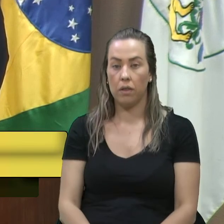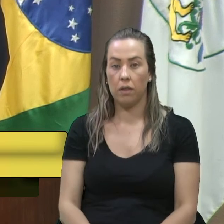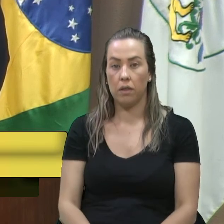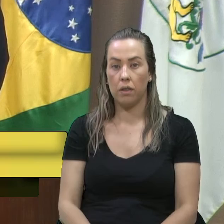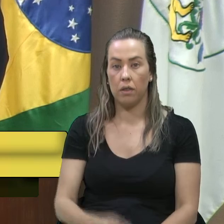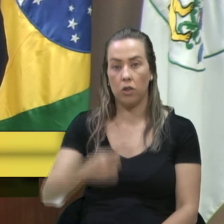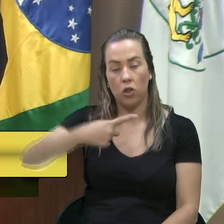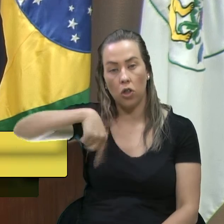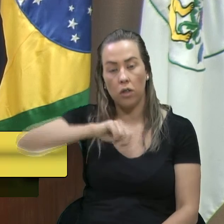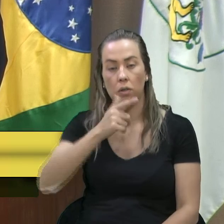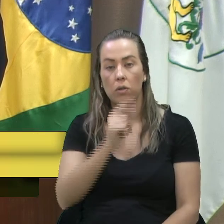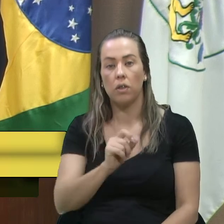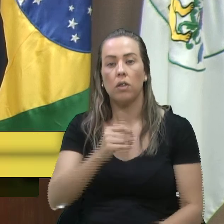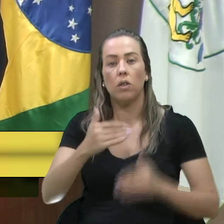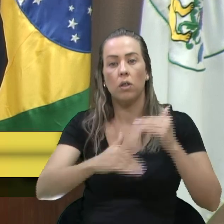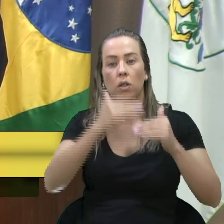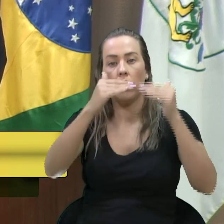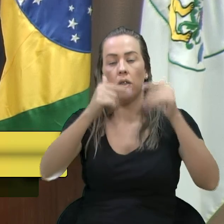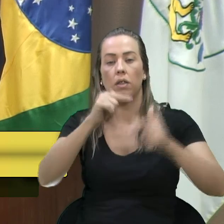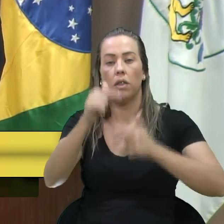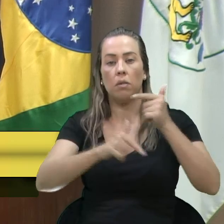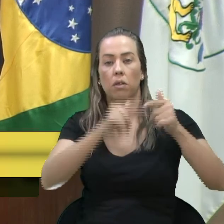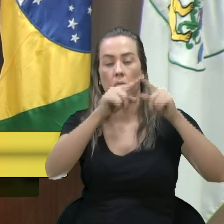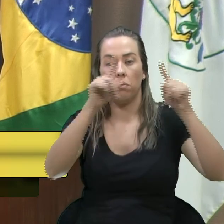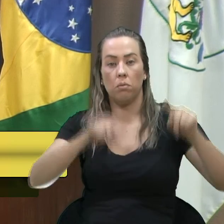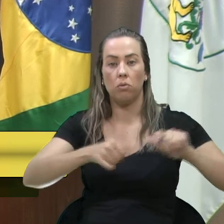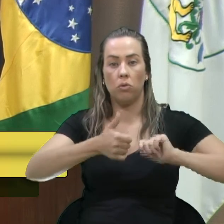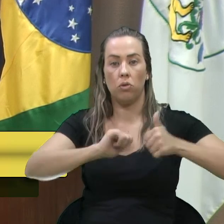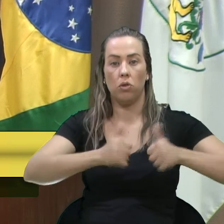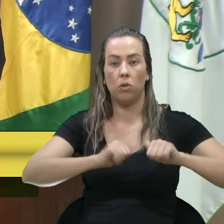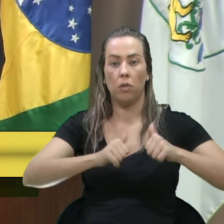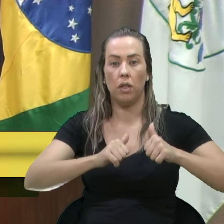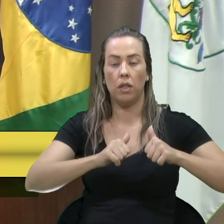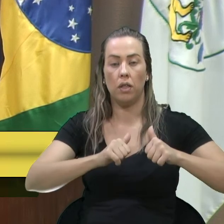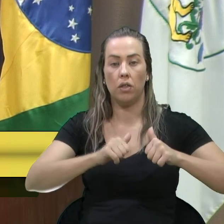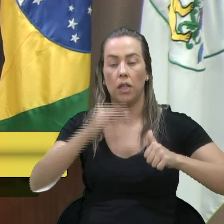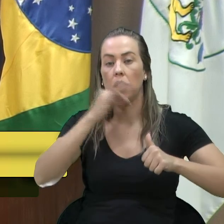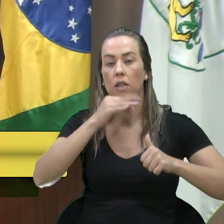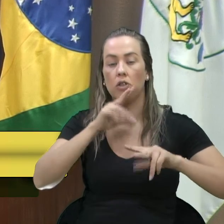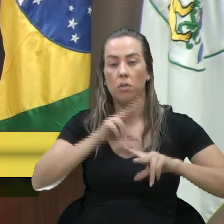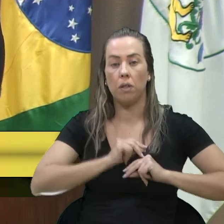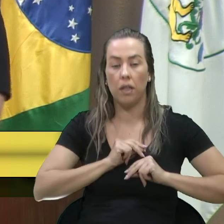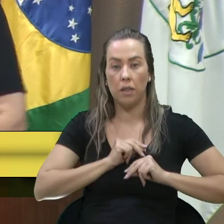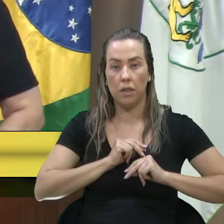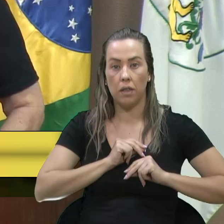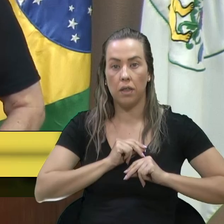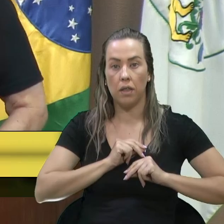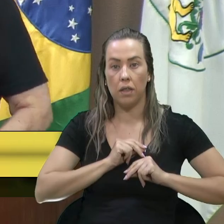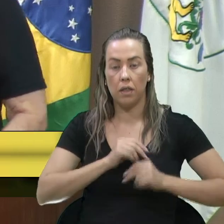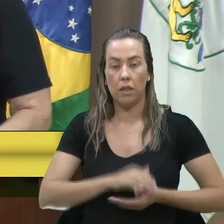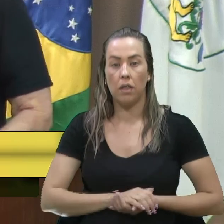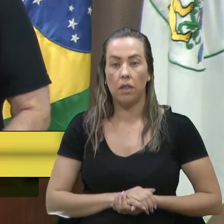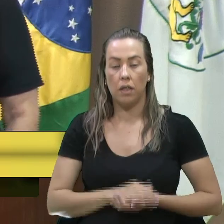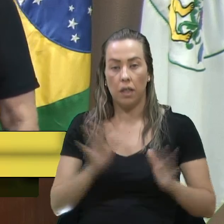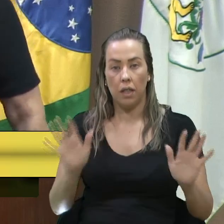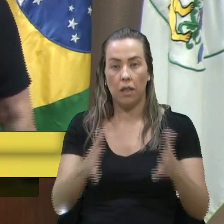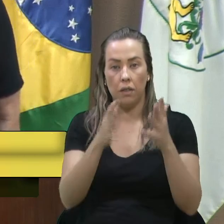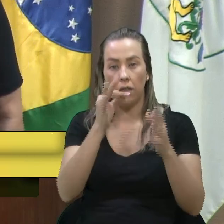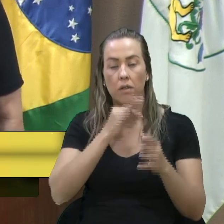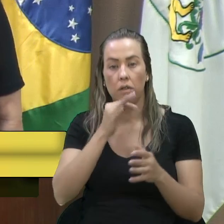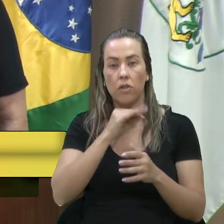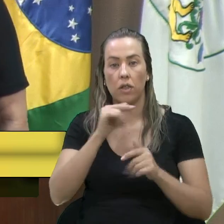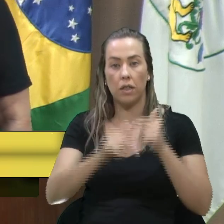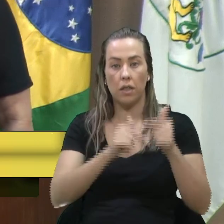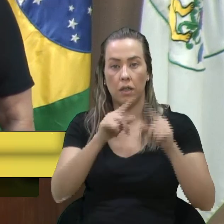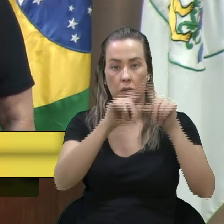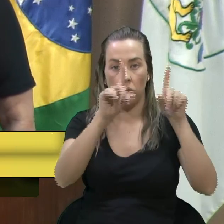possa desenvolver um serviço público de qualidade que Caxias merece. Para levantar a cidade, serviço